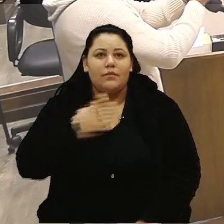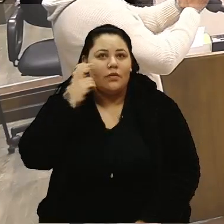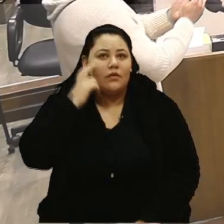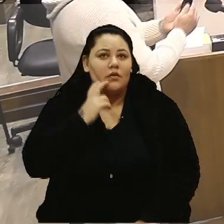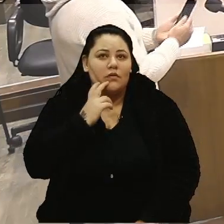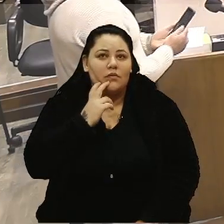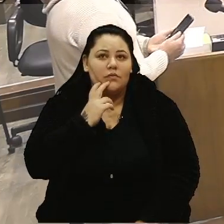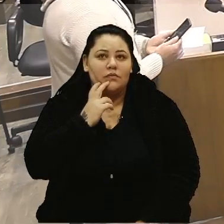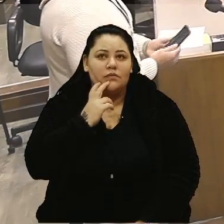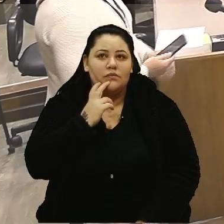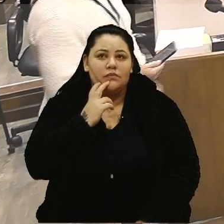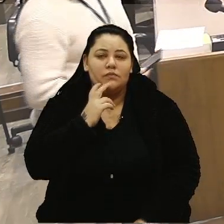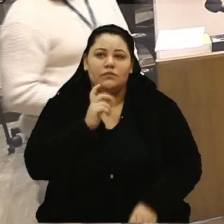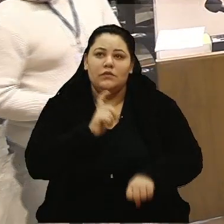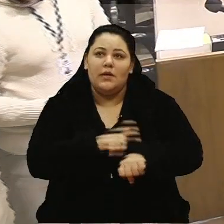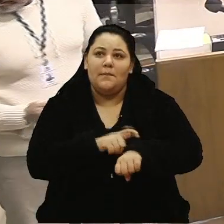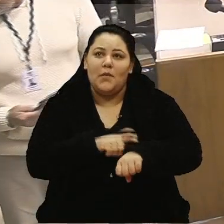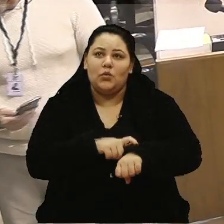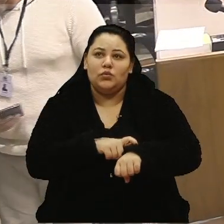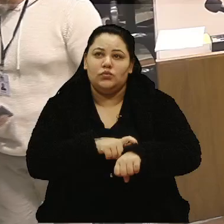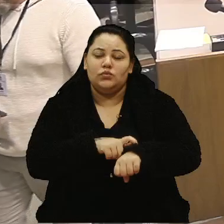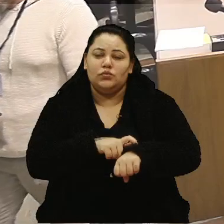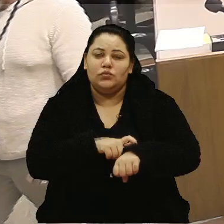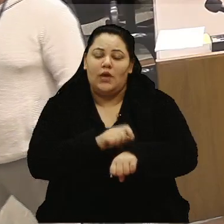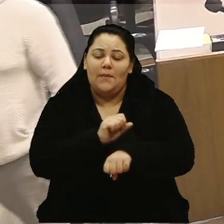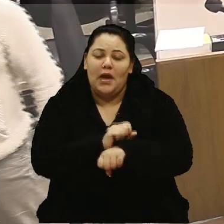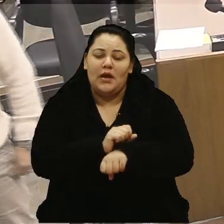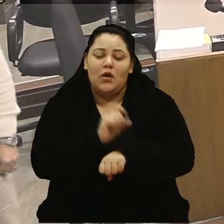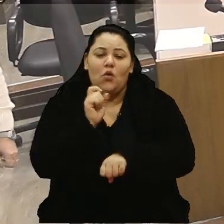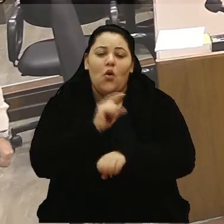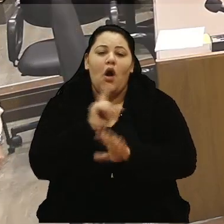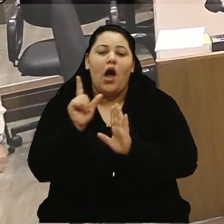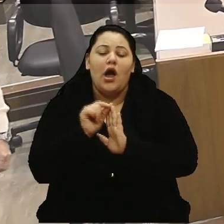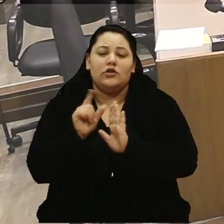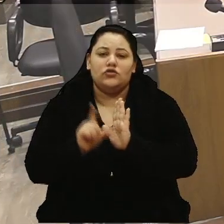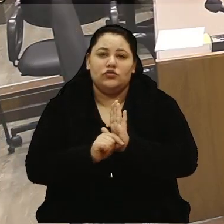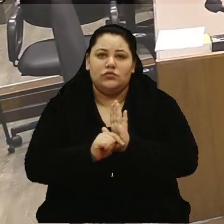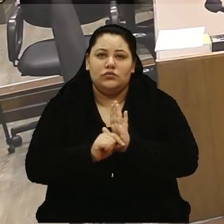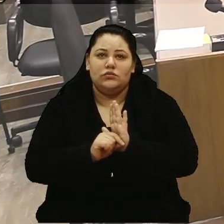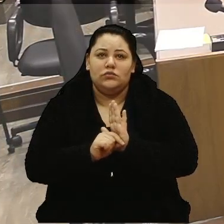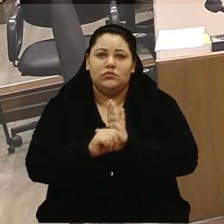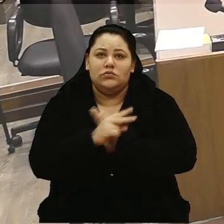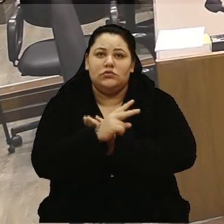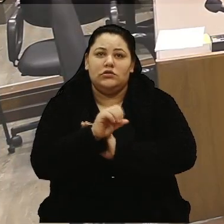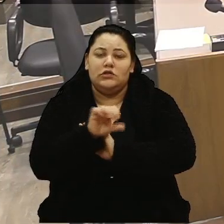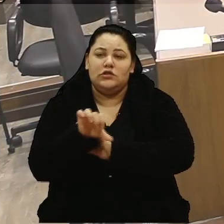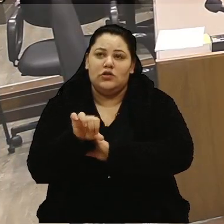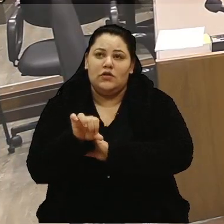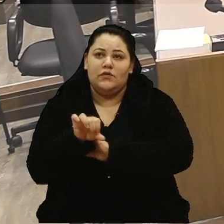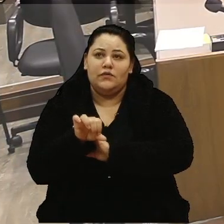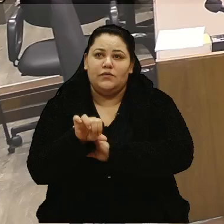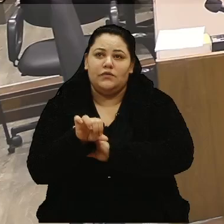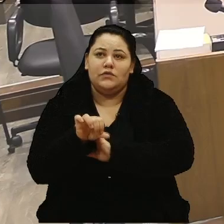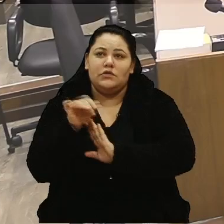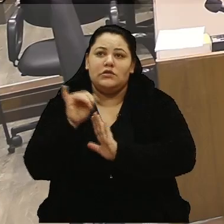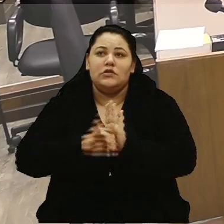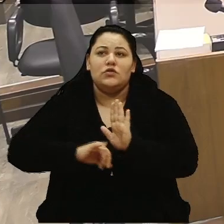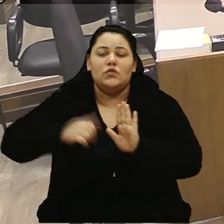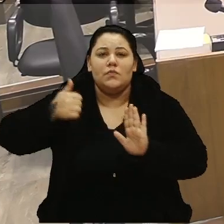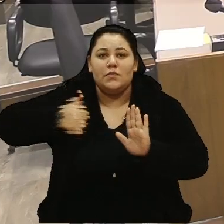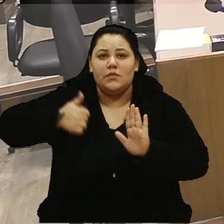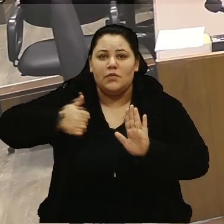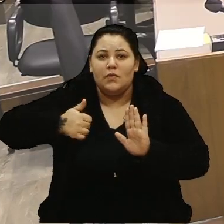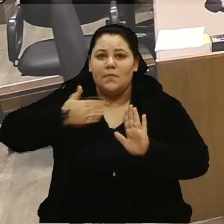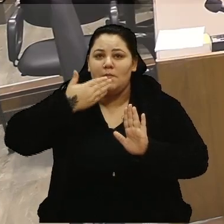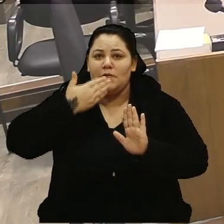Santos. Tempo guardado. Qual artigo, vereador Ramon Teles? Artigo 209. Pois não. Inciso primeiro. Pois não? Pedir para